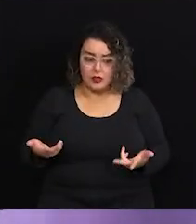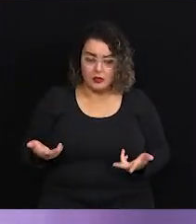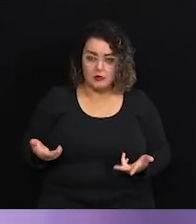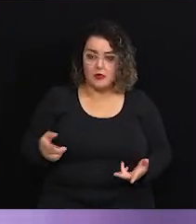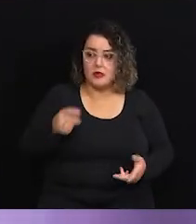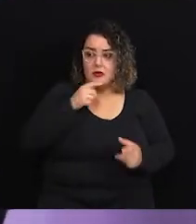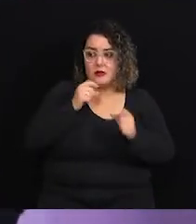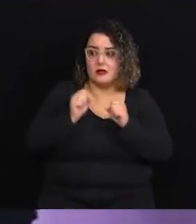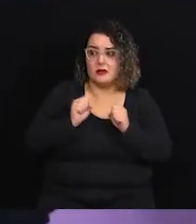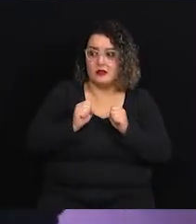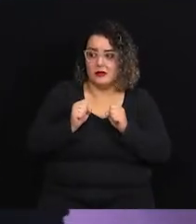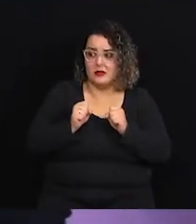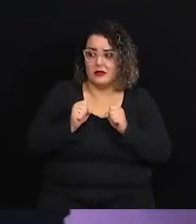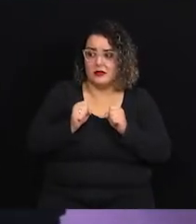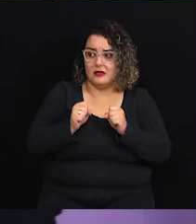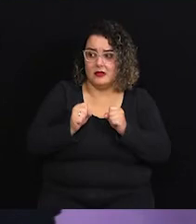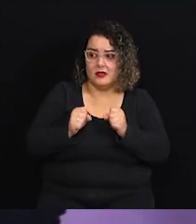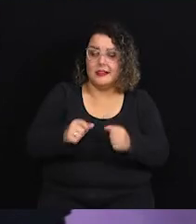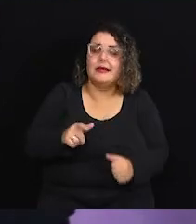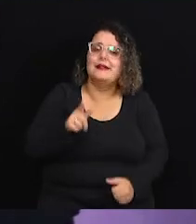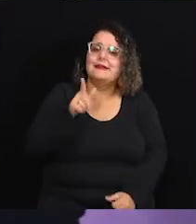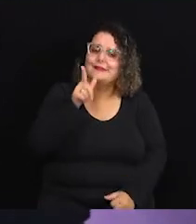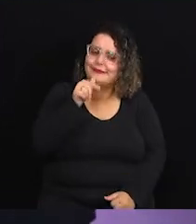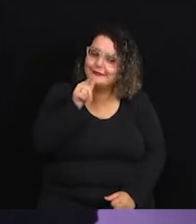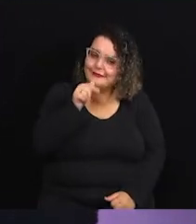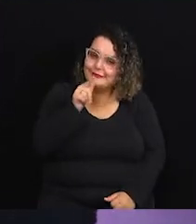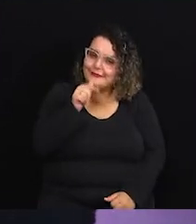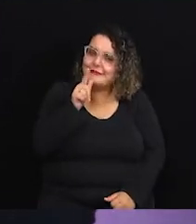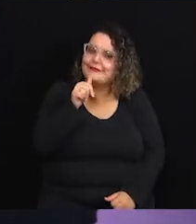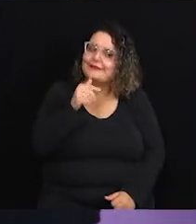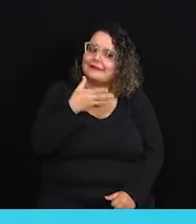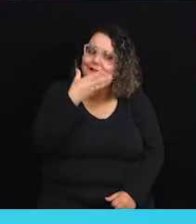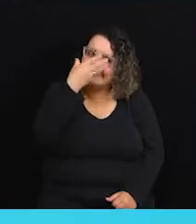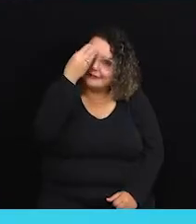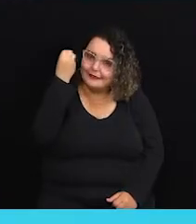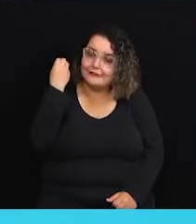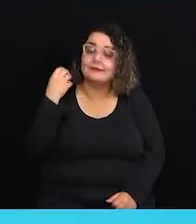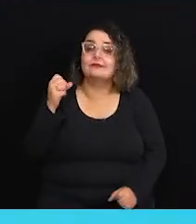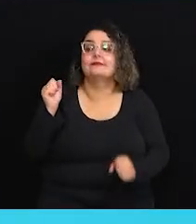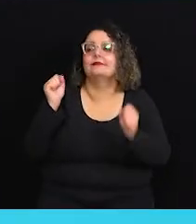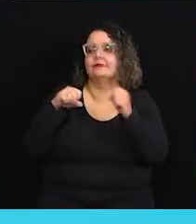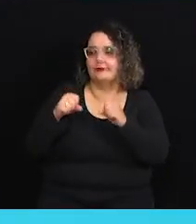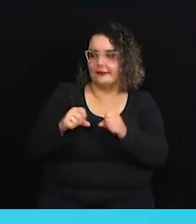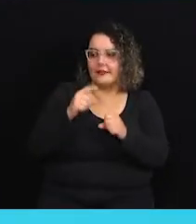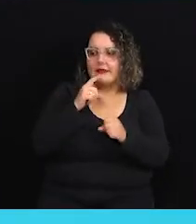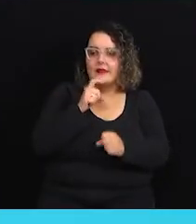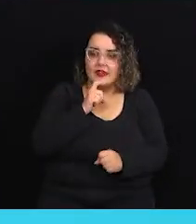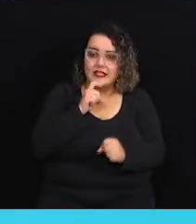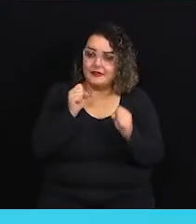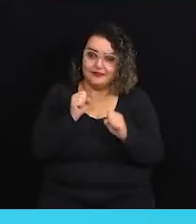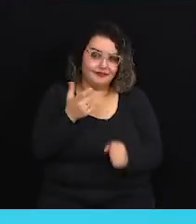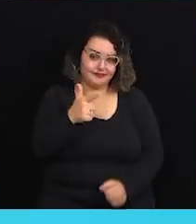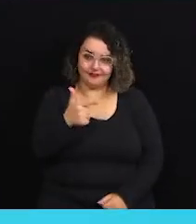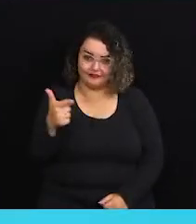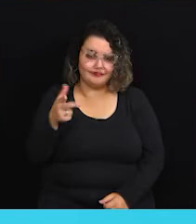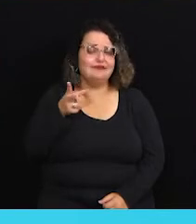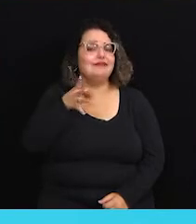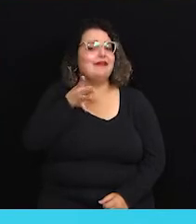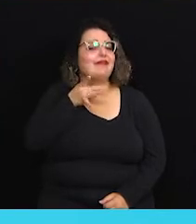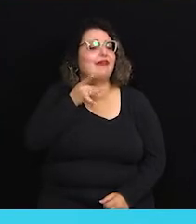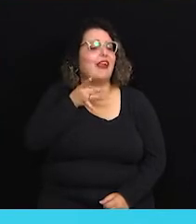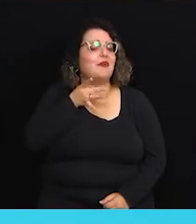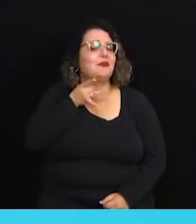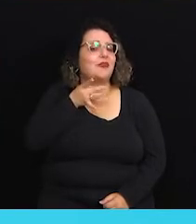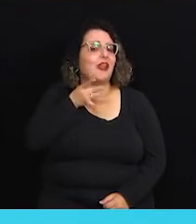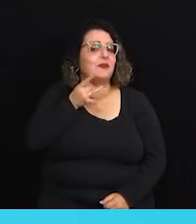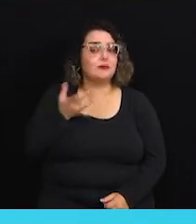também a água é algo que também fica meio esquecida, né? Sim, no frio normalmente a gente não tem sede. Então a